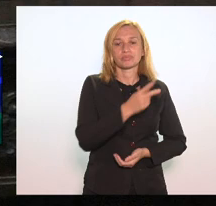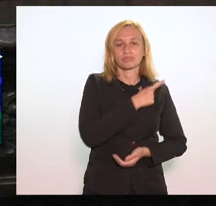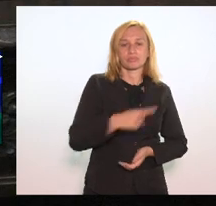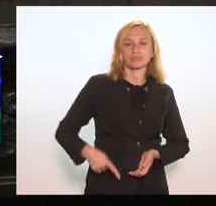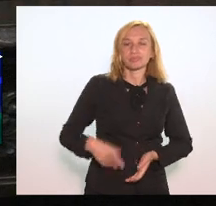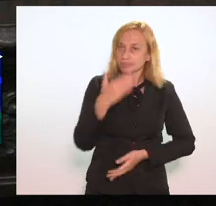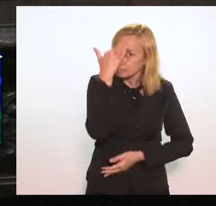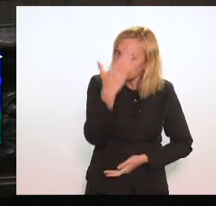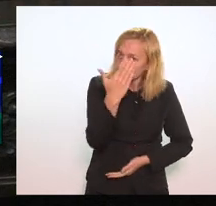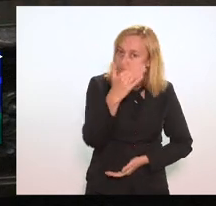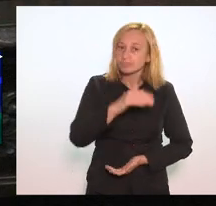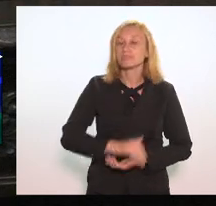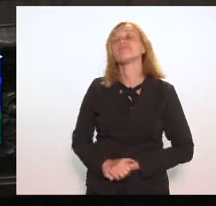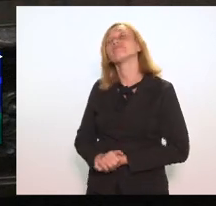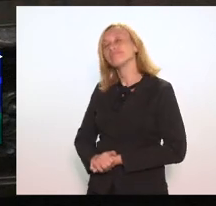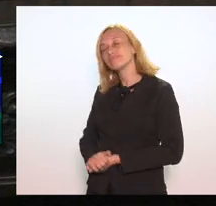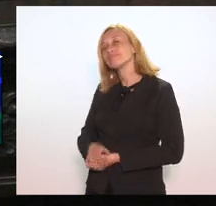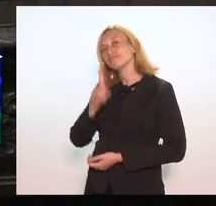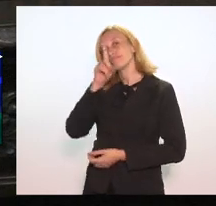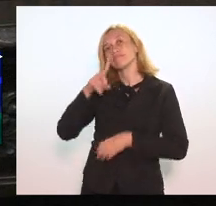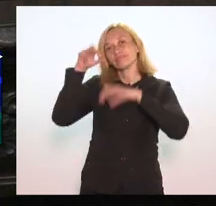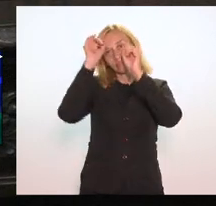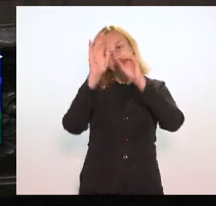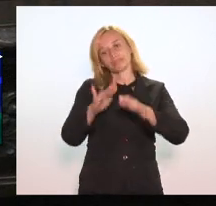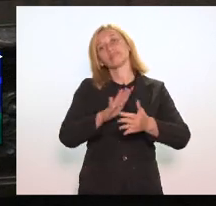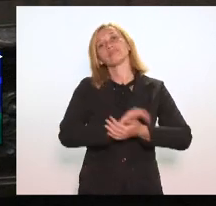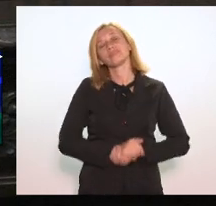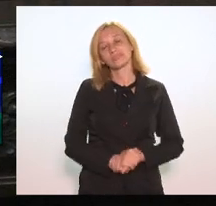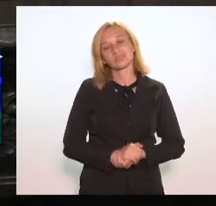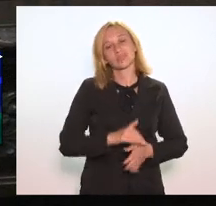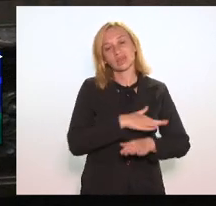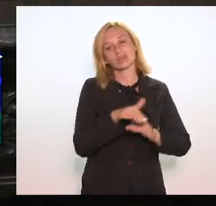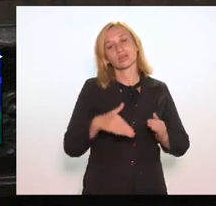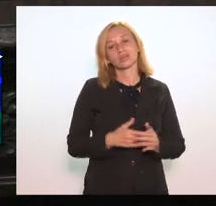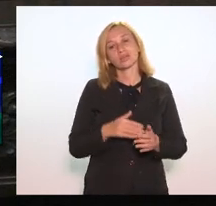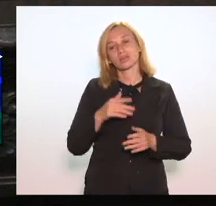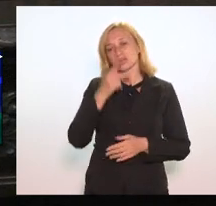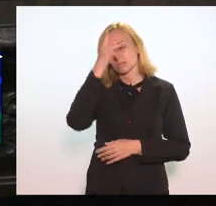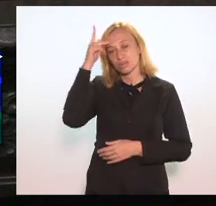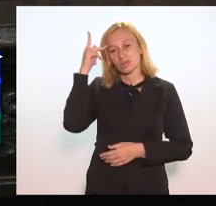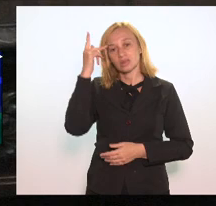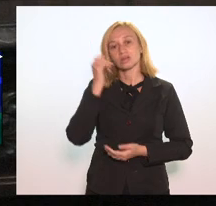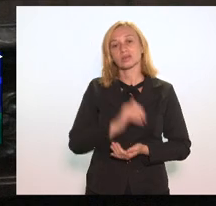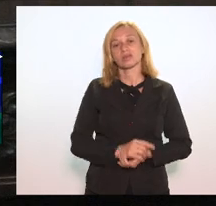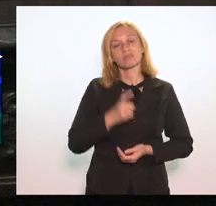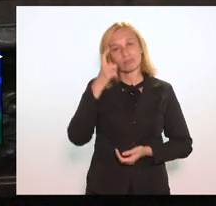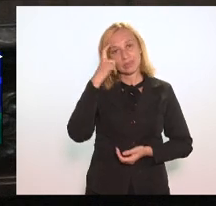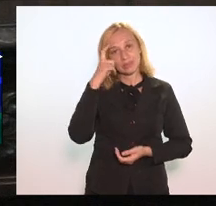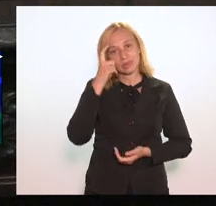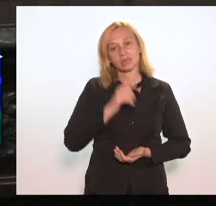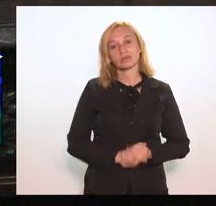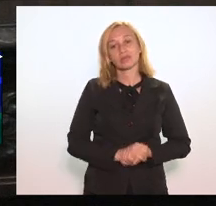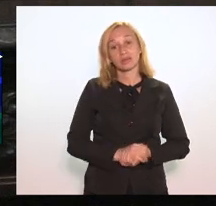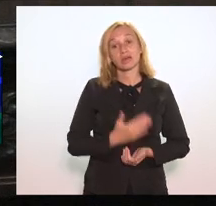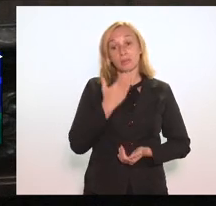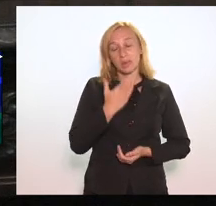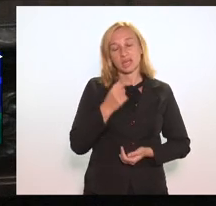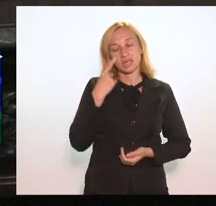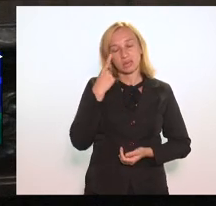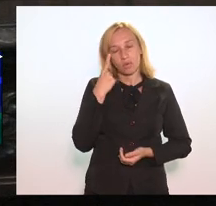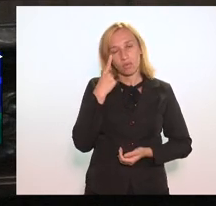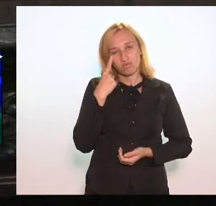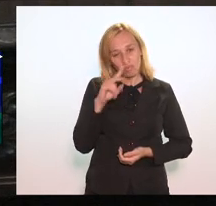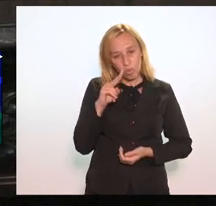presente muito obrigado que Deus abençoe e a todas as pessoas faça uma reflexão pense